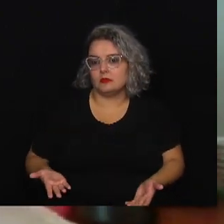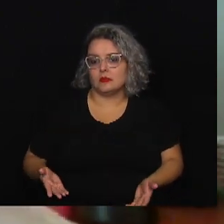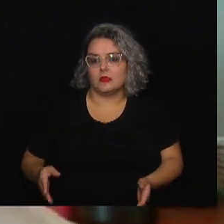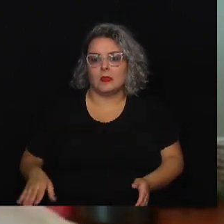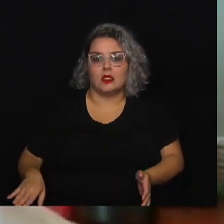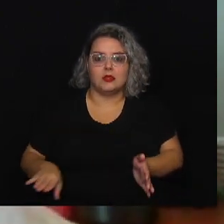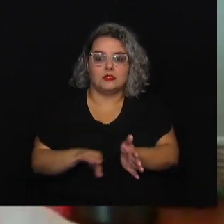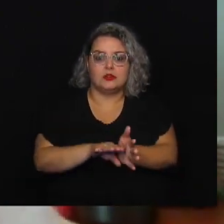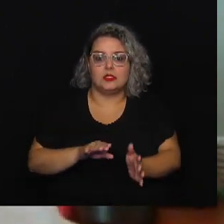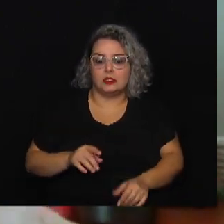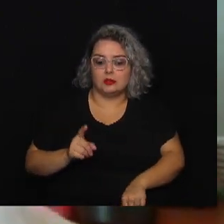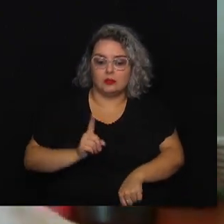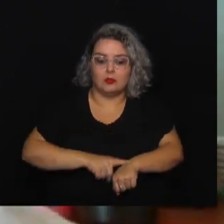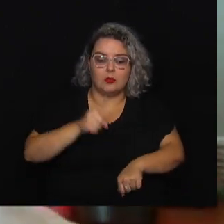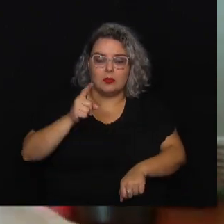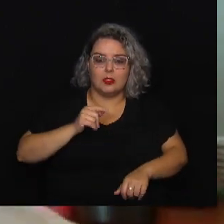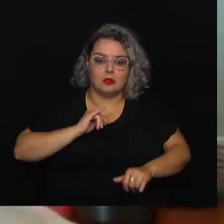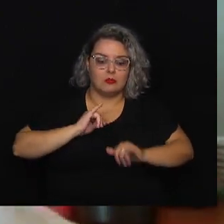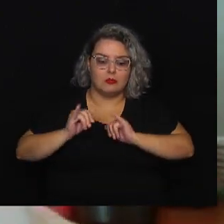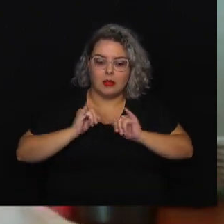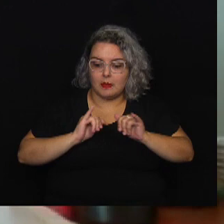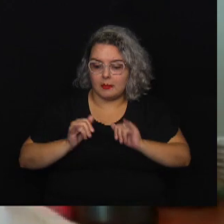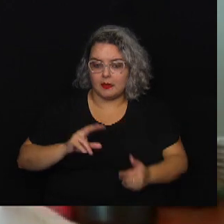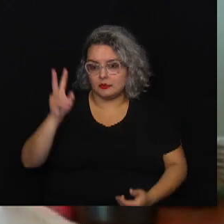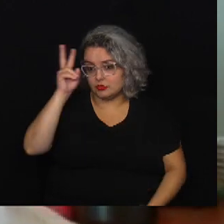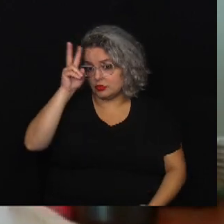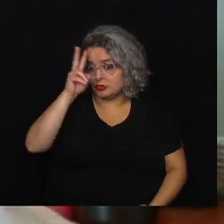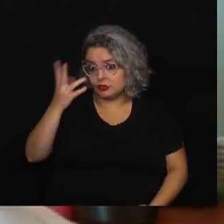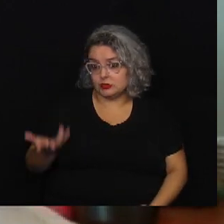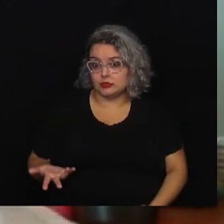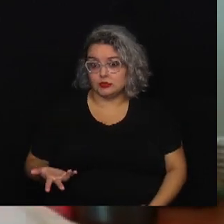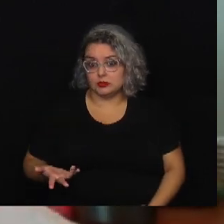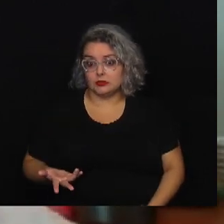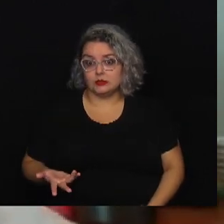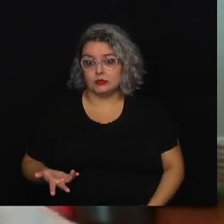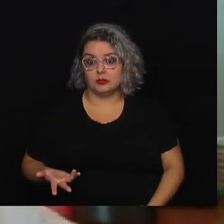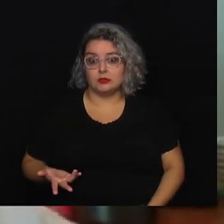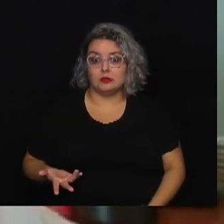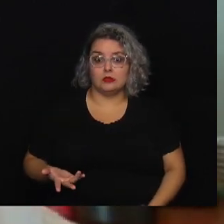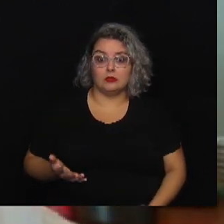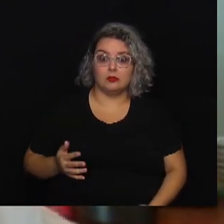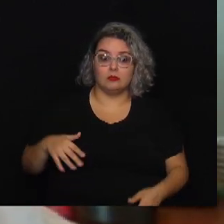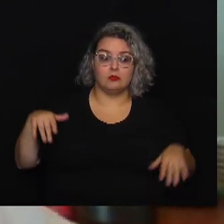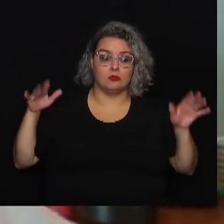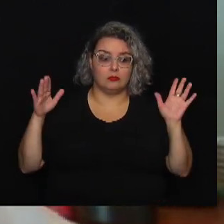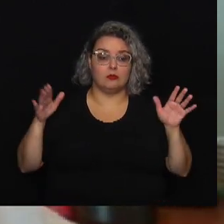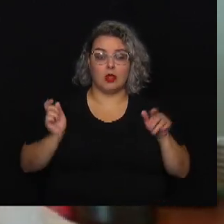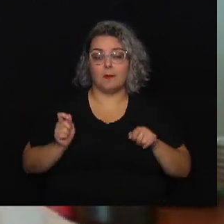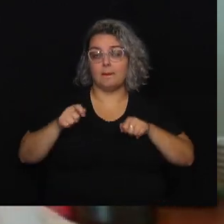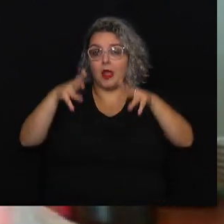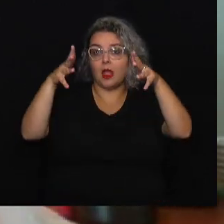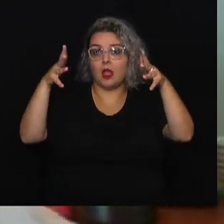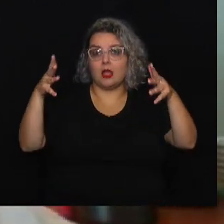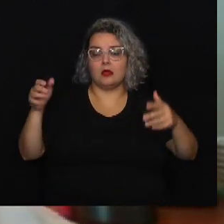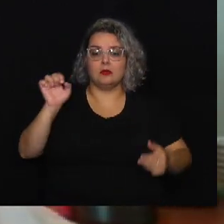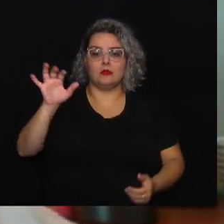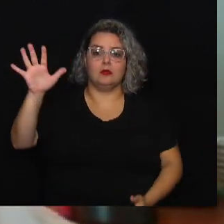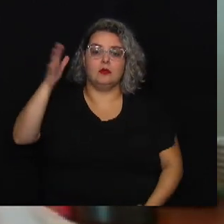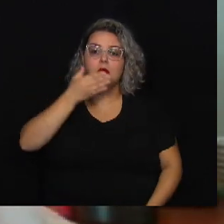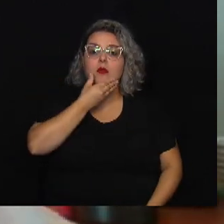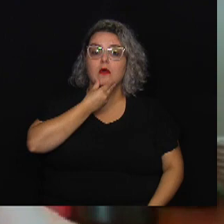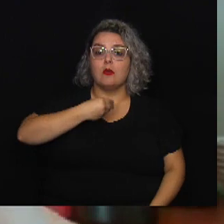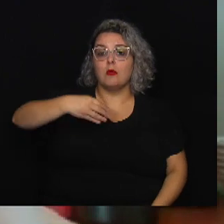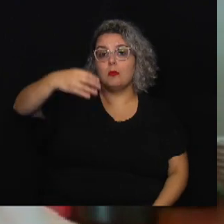contar história, você só conta histórias, contos de fadas europeus, com príncipes e princesas